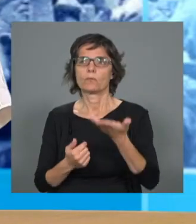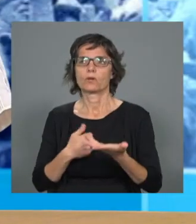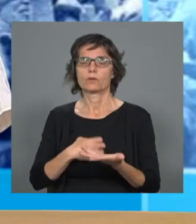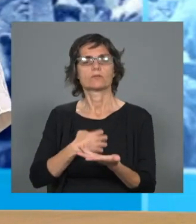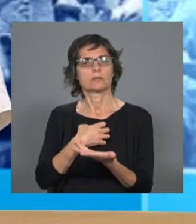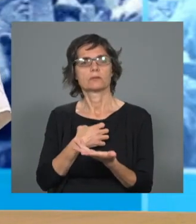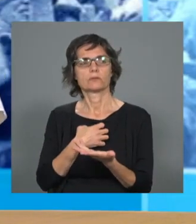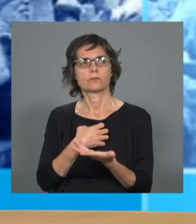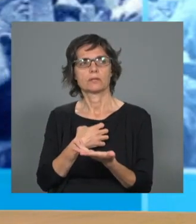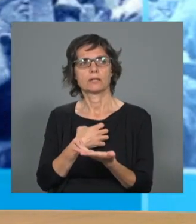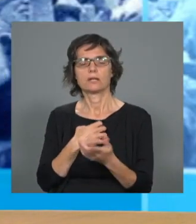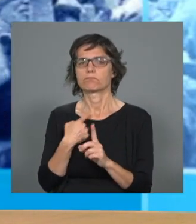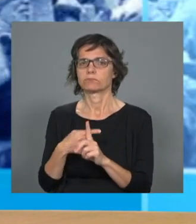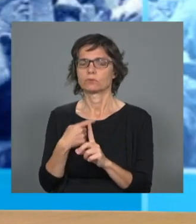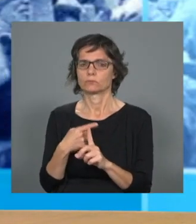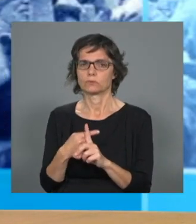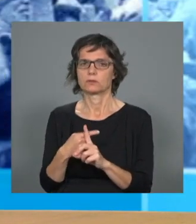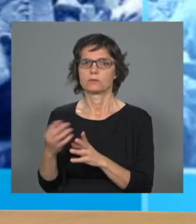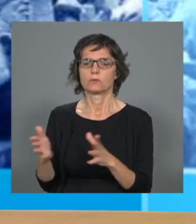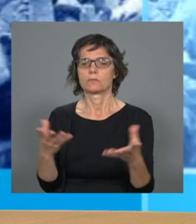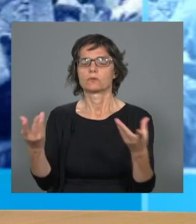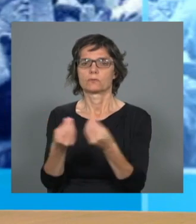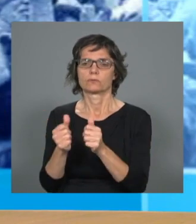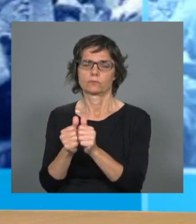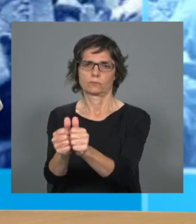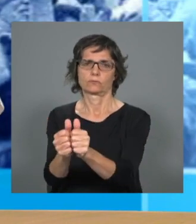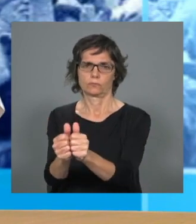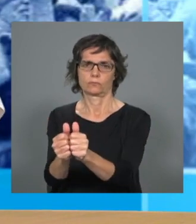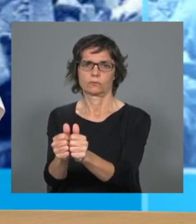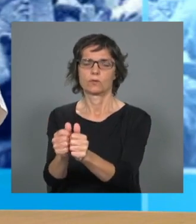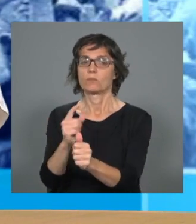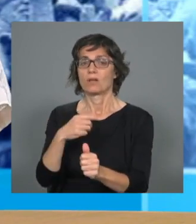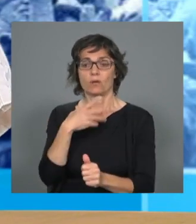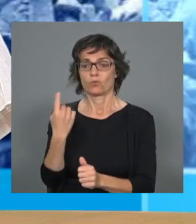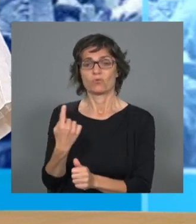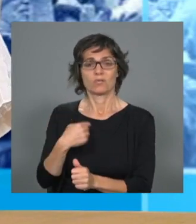o caminho com os outros. Acho que nós sozinhos não vamos lá a lado nenhum. E, portanto, é uma das grandes,